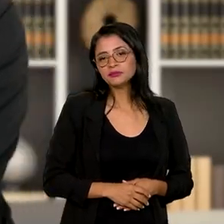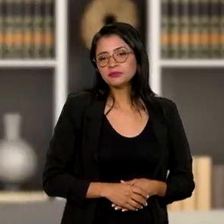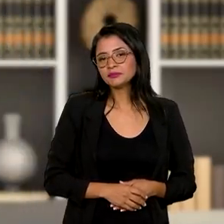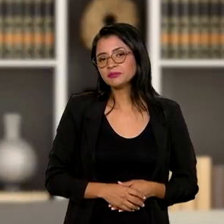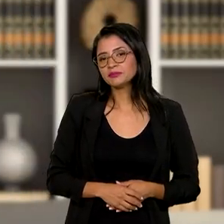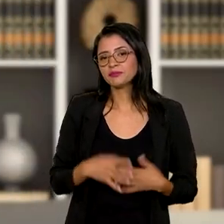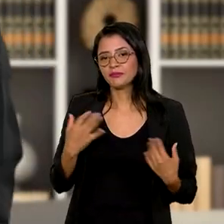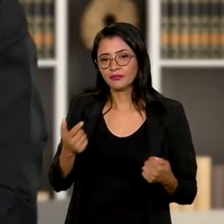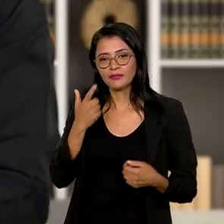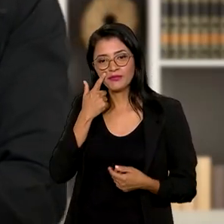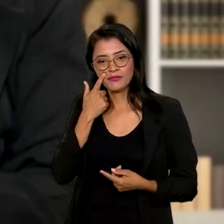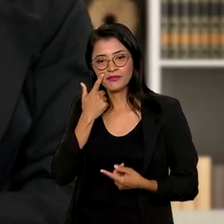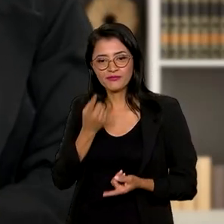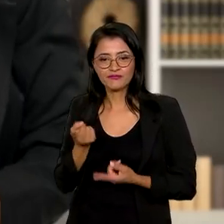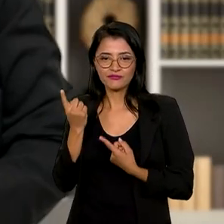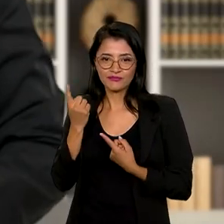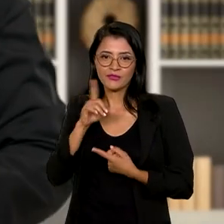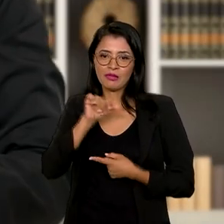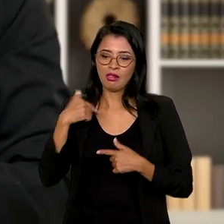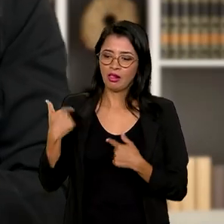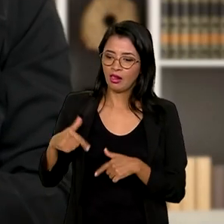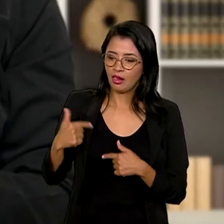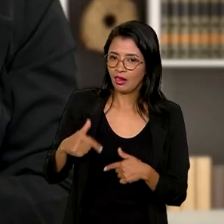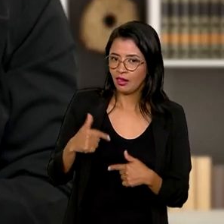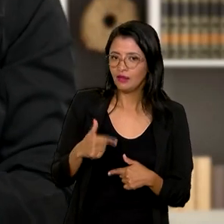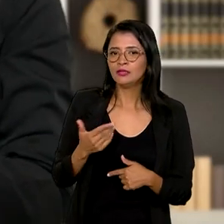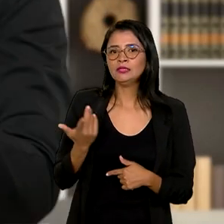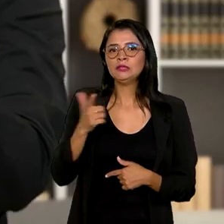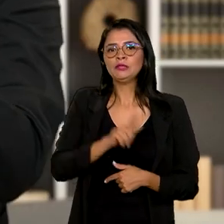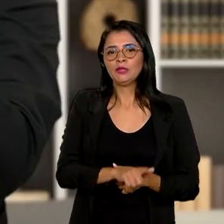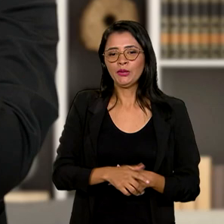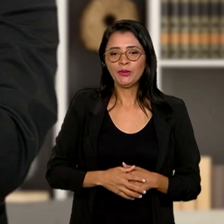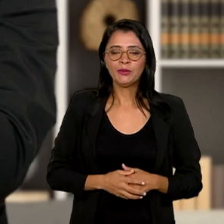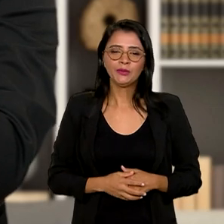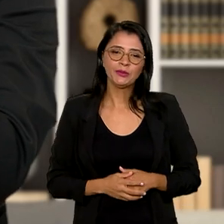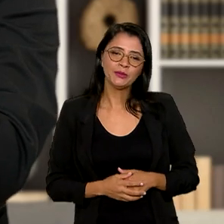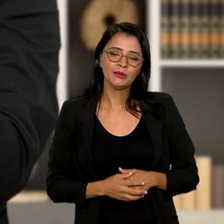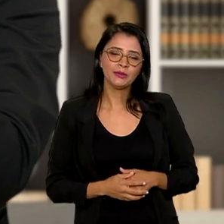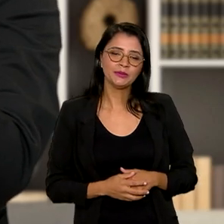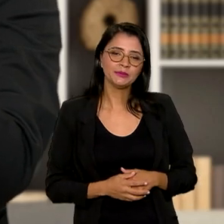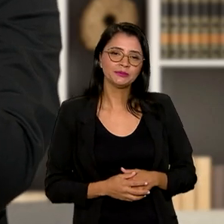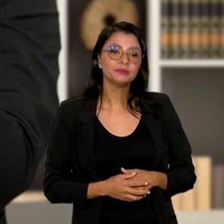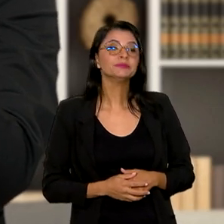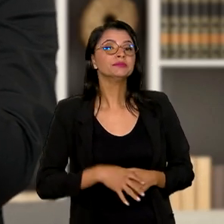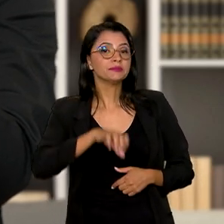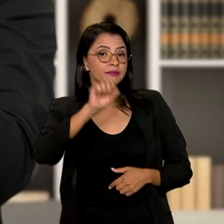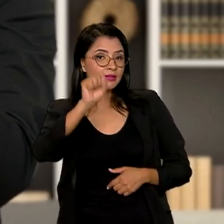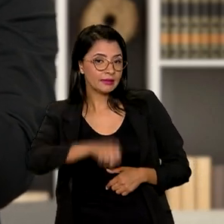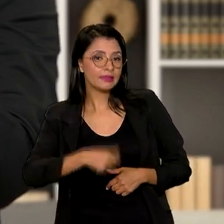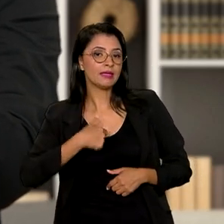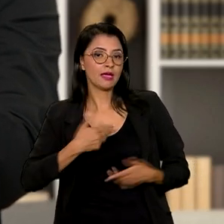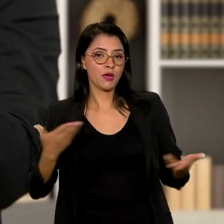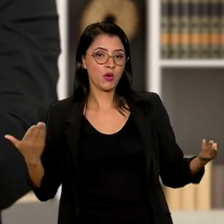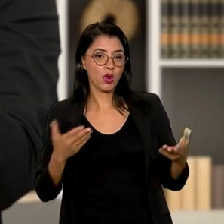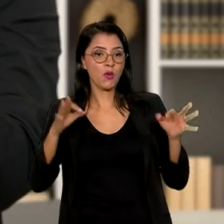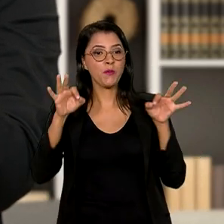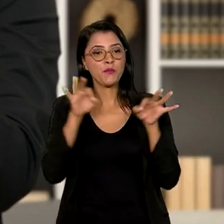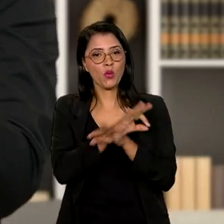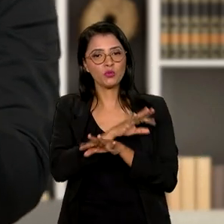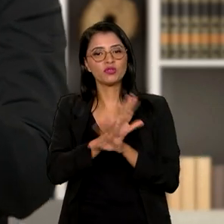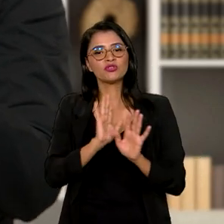Vamos lá para mais um dia de trabalho. Vamos ver, agora sim eu tô